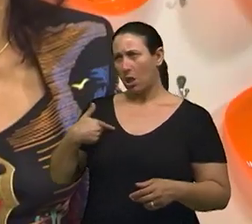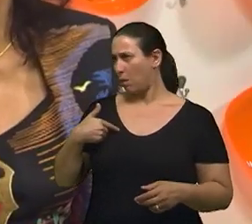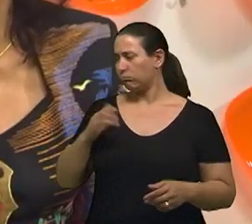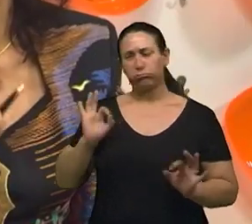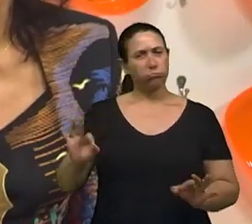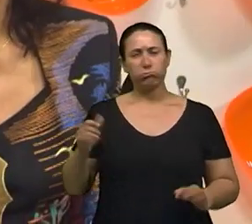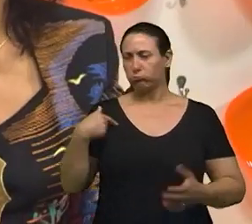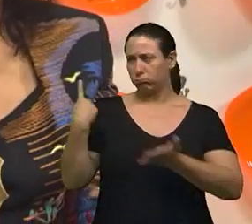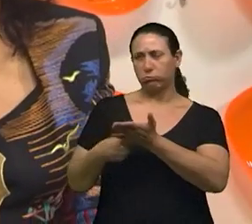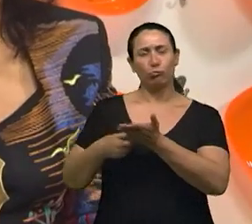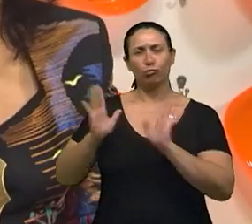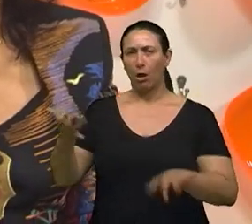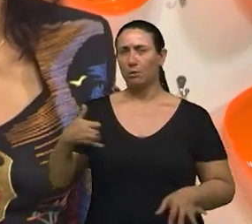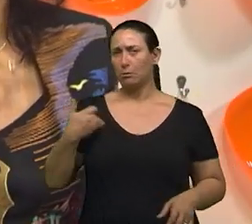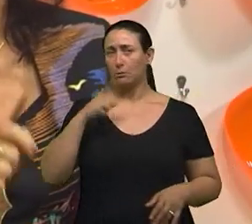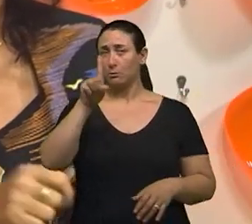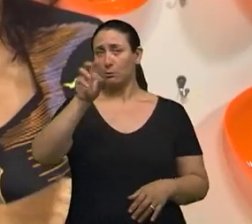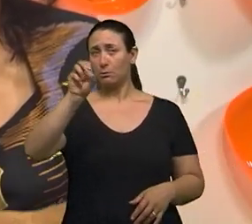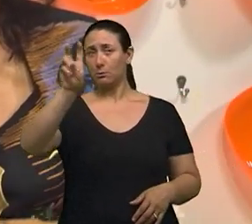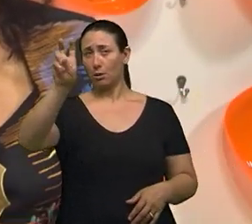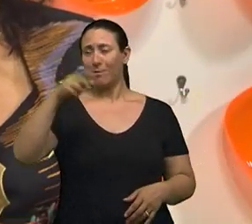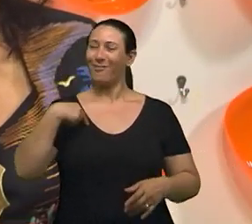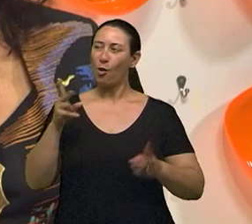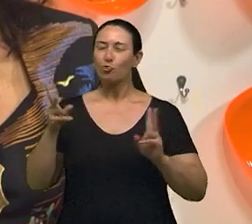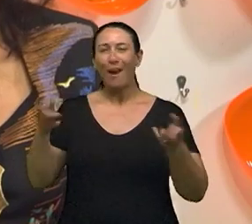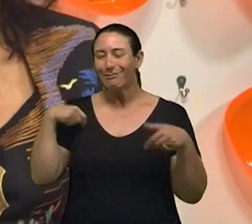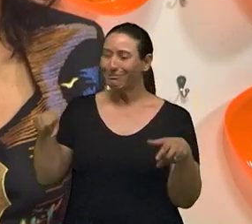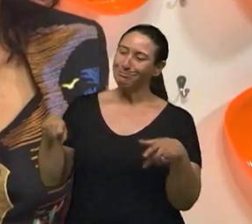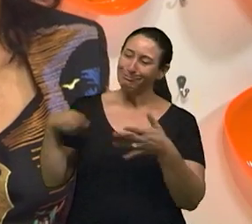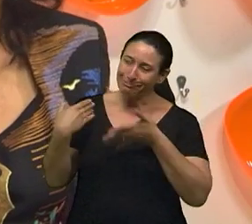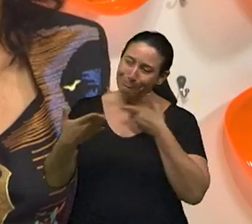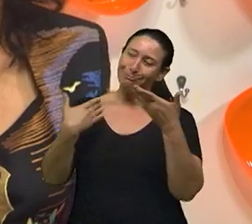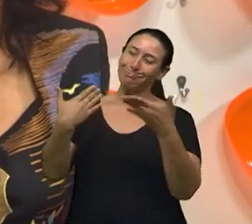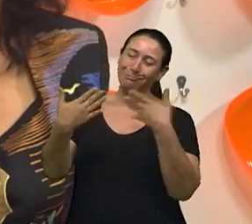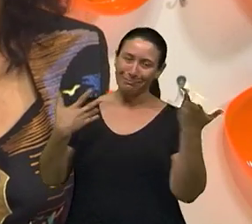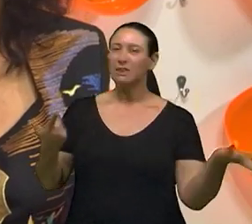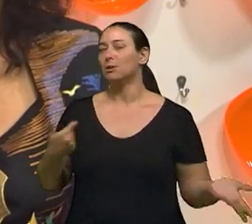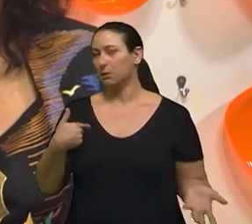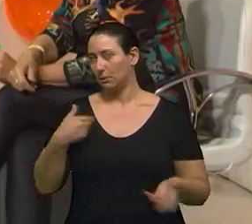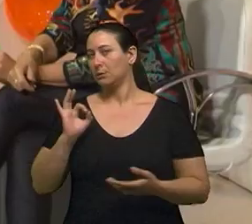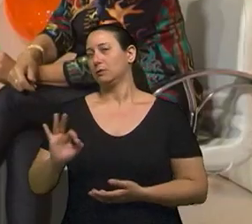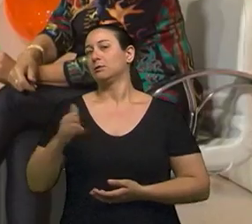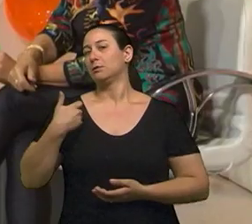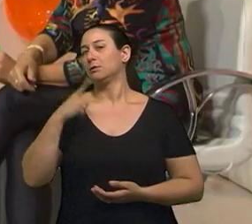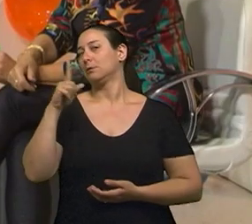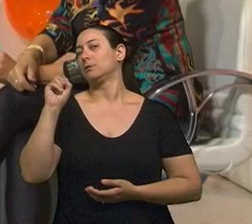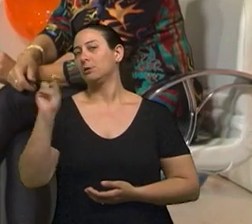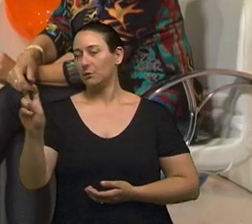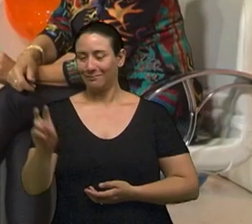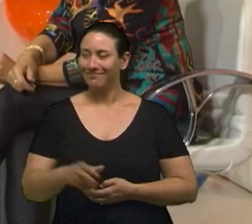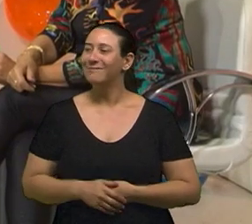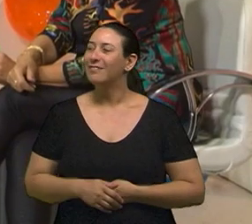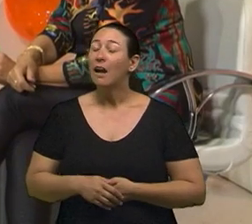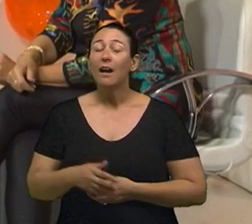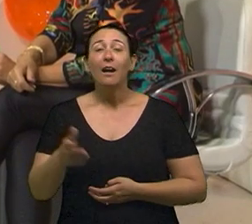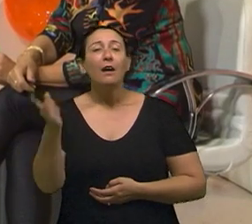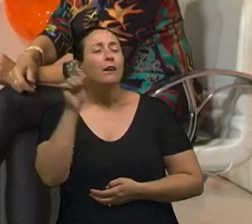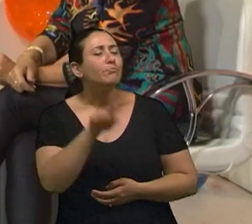Doutor aqui já combinamos 105 a gente vai estar aqui falando com vocês Tá bem então o que que a gente sabe que